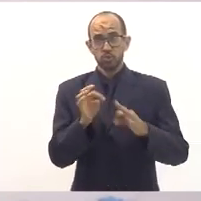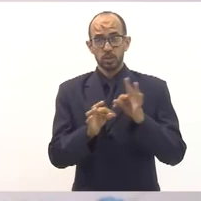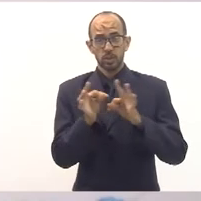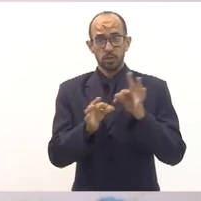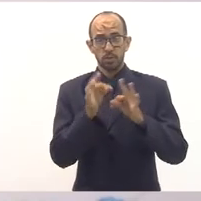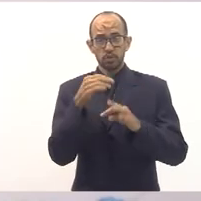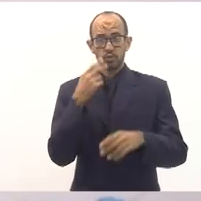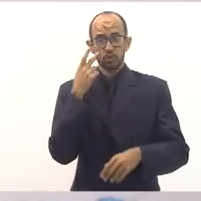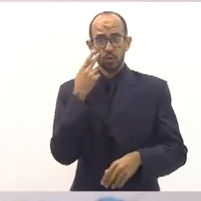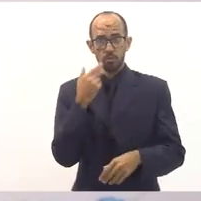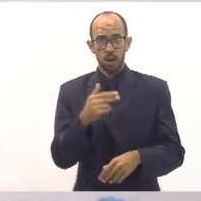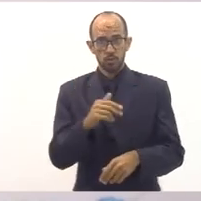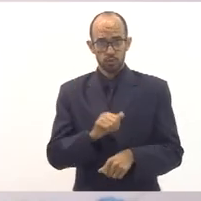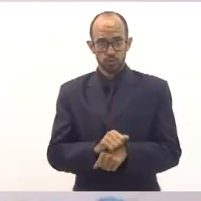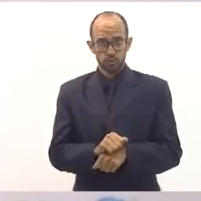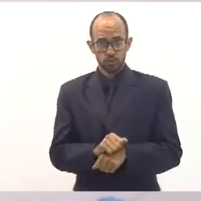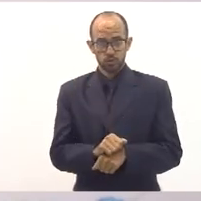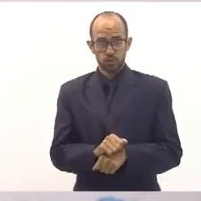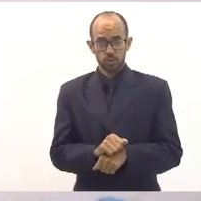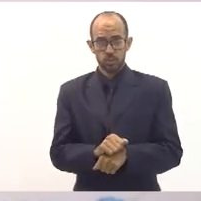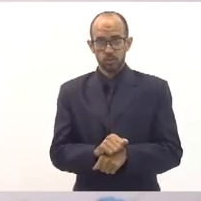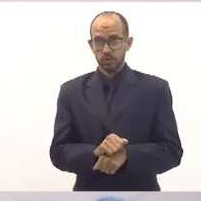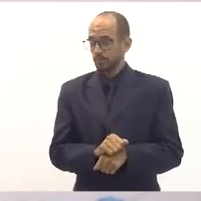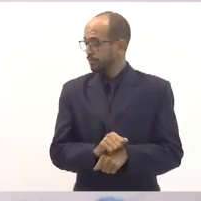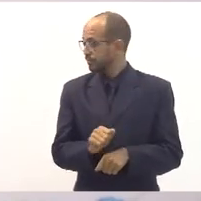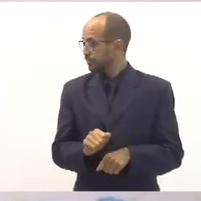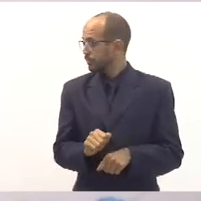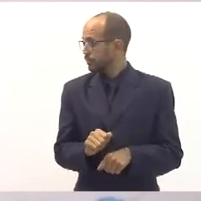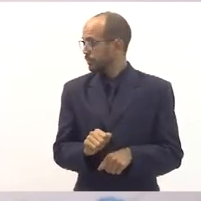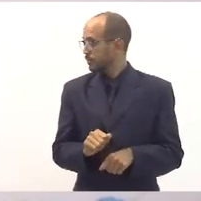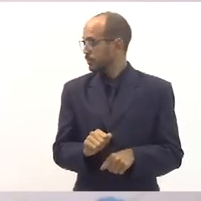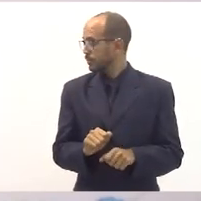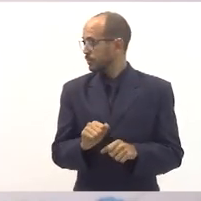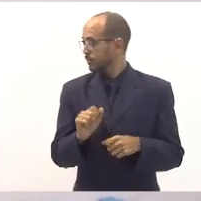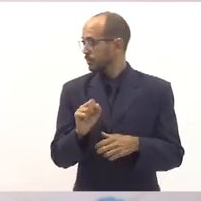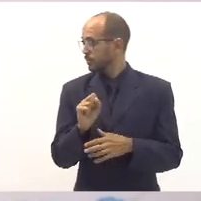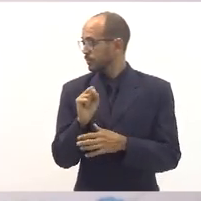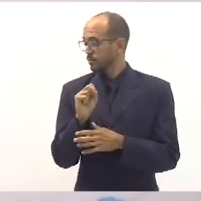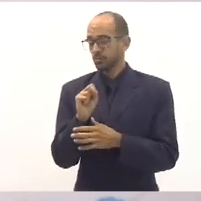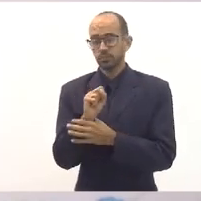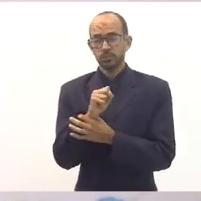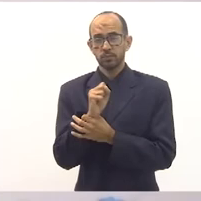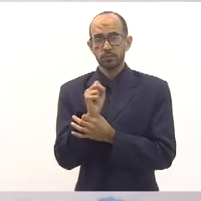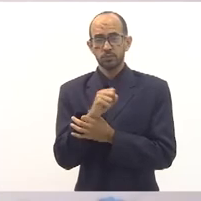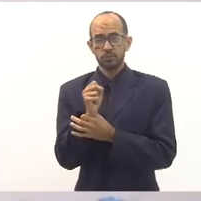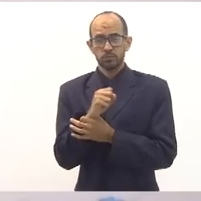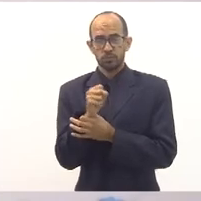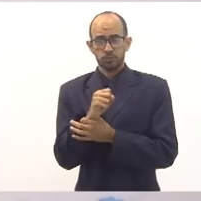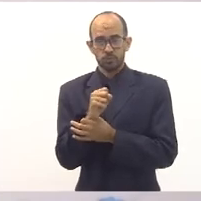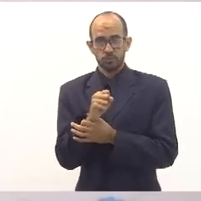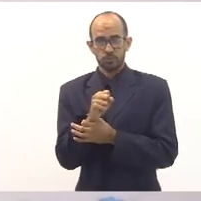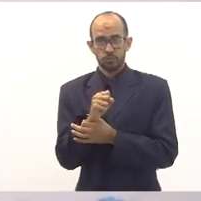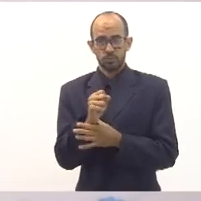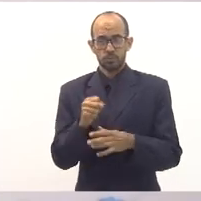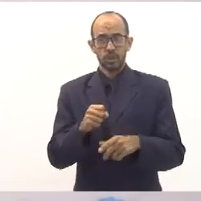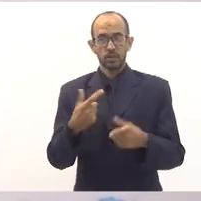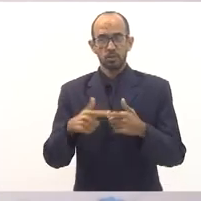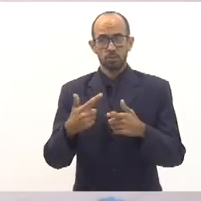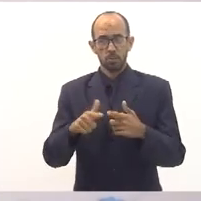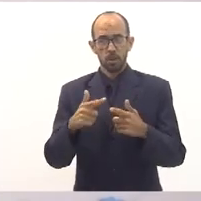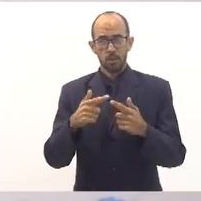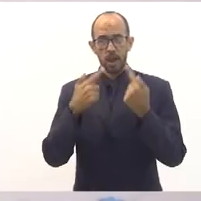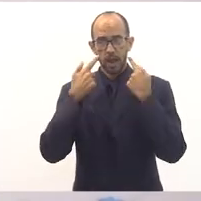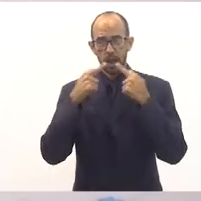convencionais para tratar a depressão em psicoterapia nós temos também um problema grave que é o transtorno de